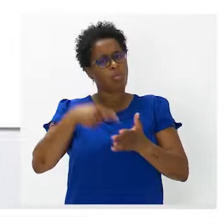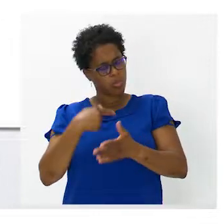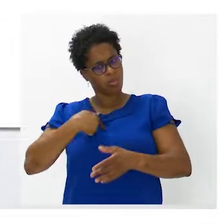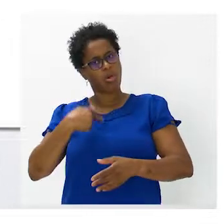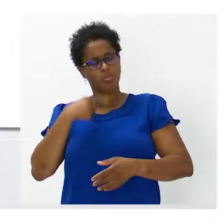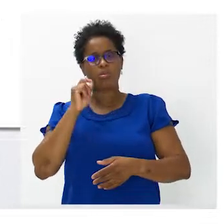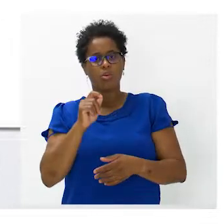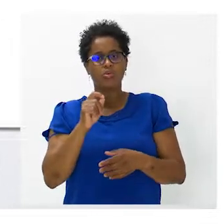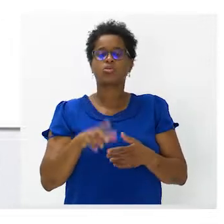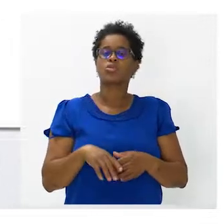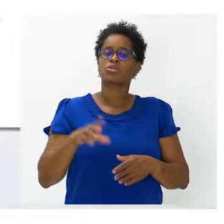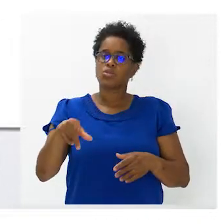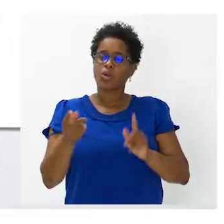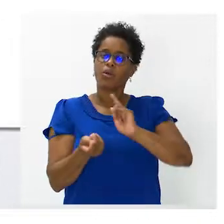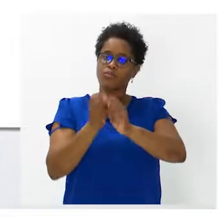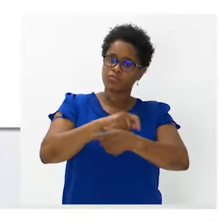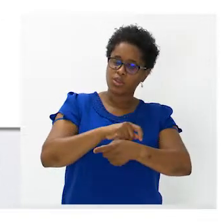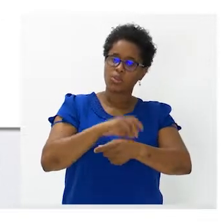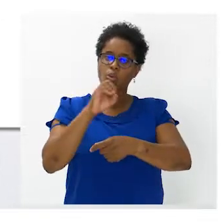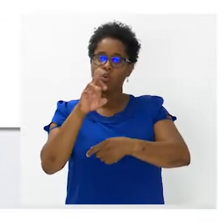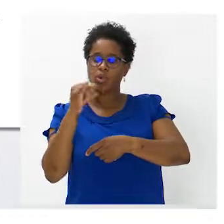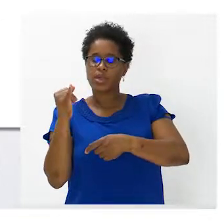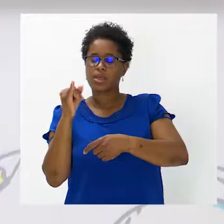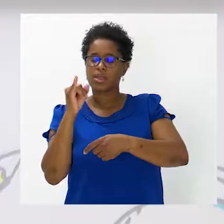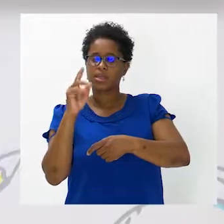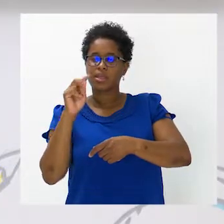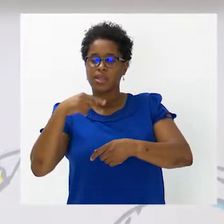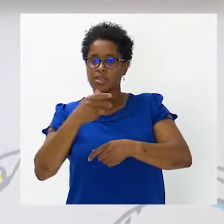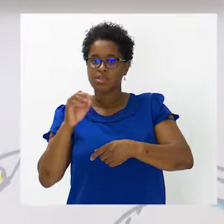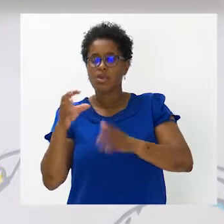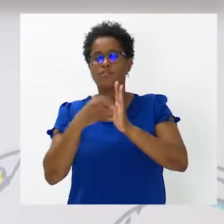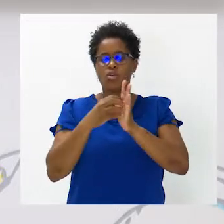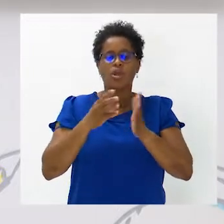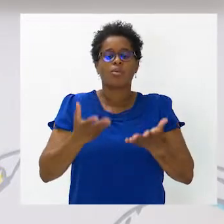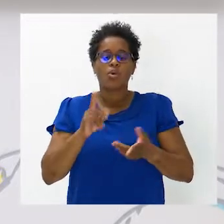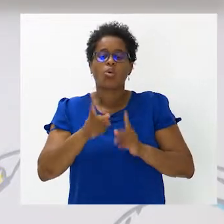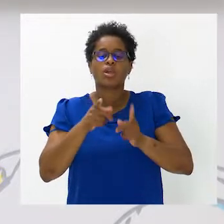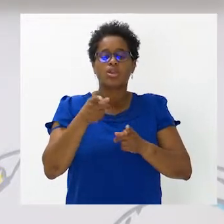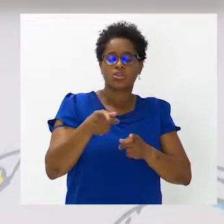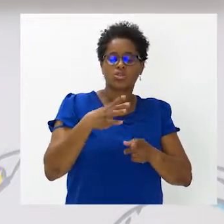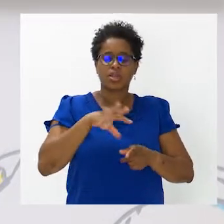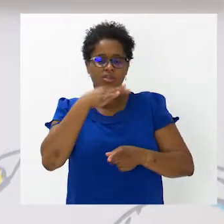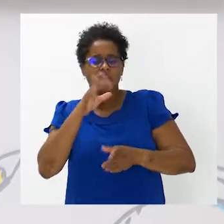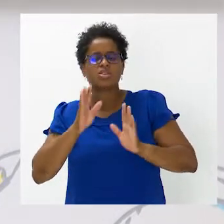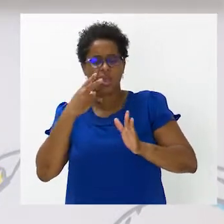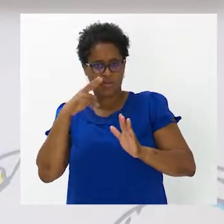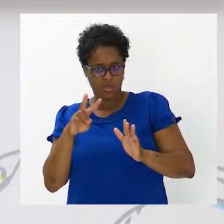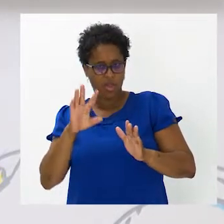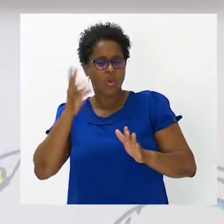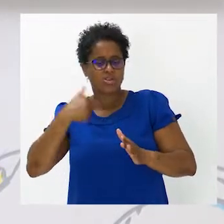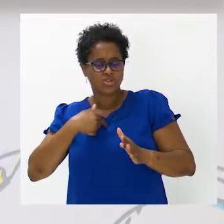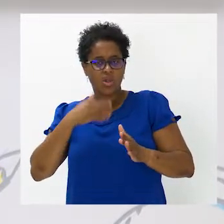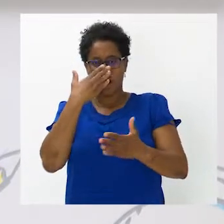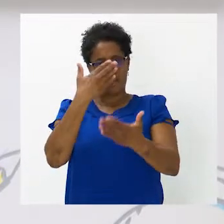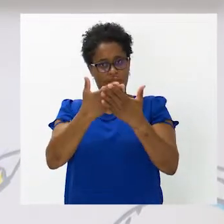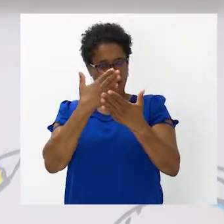e a reflexão inverte a orientação da figura. Bom, o que é que isto quer dizer? Já repararam que quando estão à frente do espelho, se eu